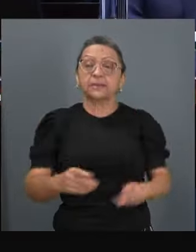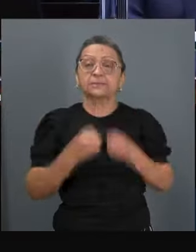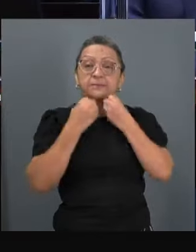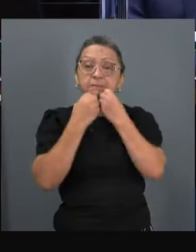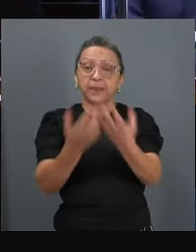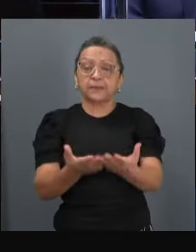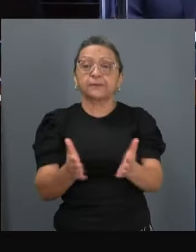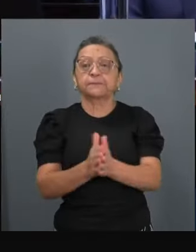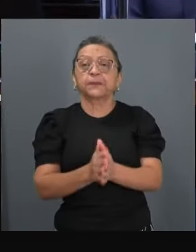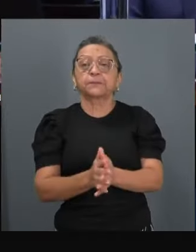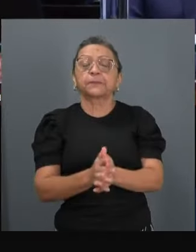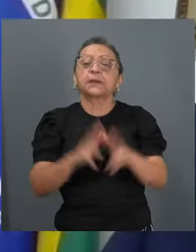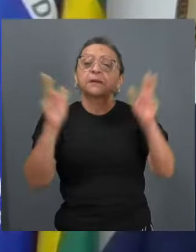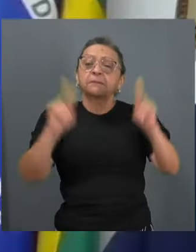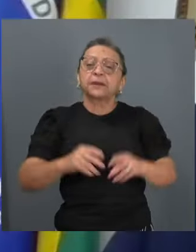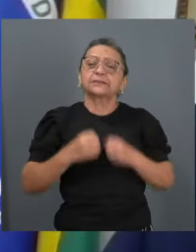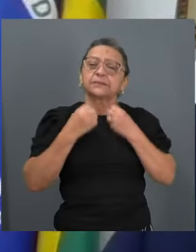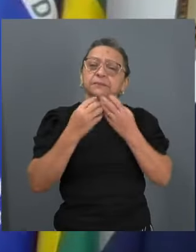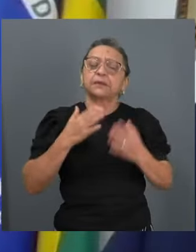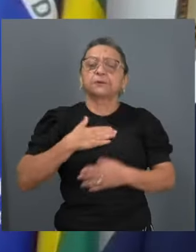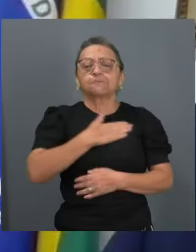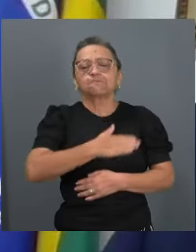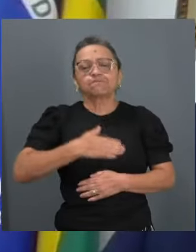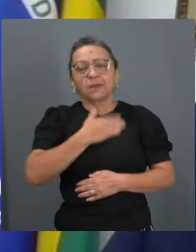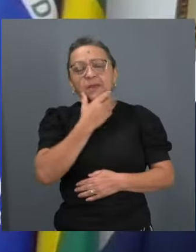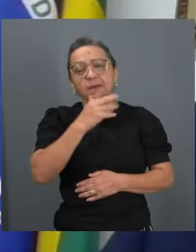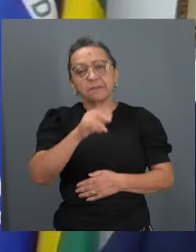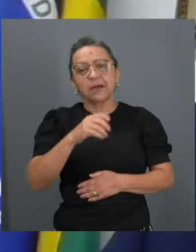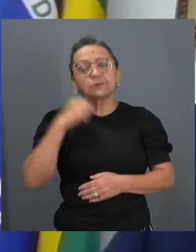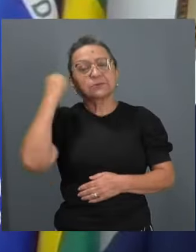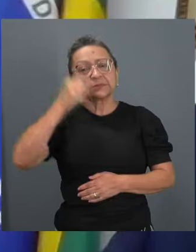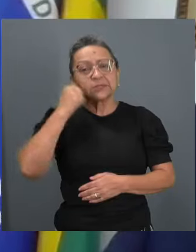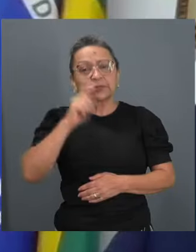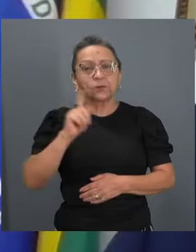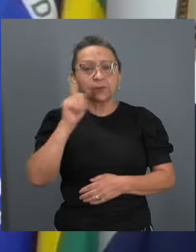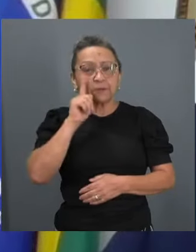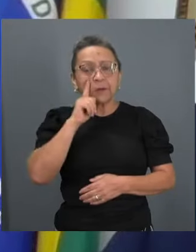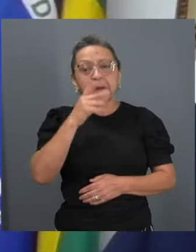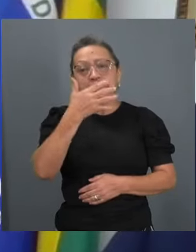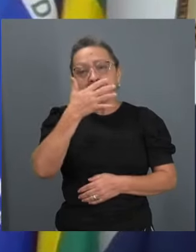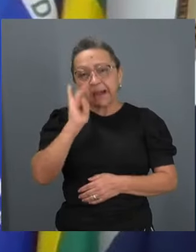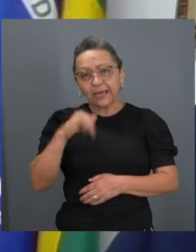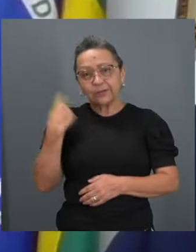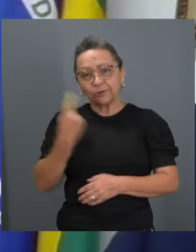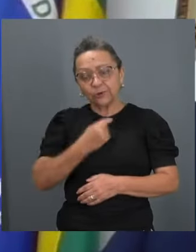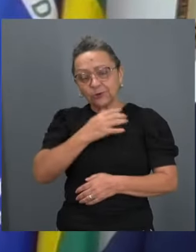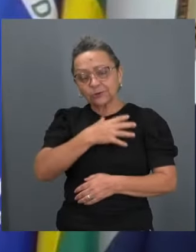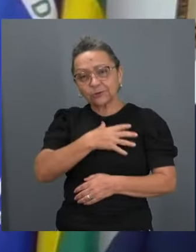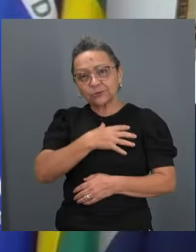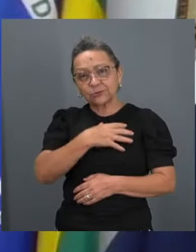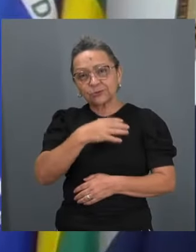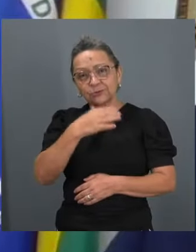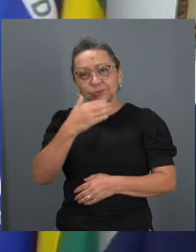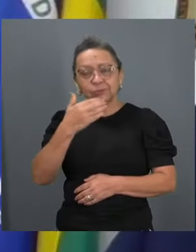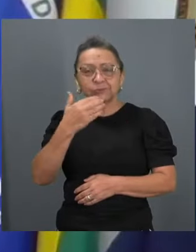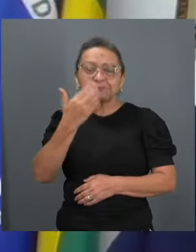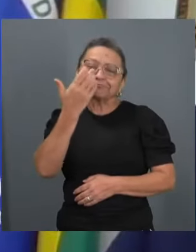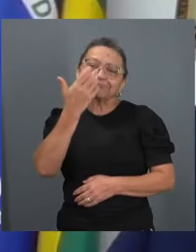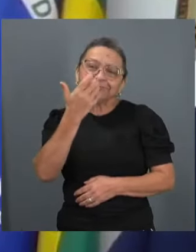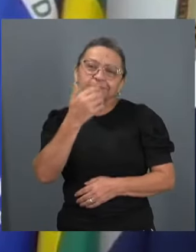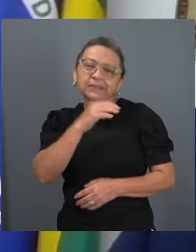Paz e bem, meu querido irmão, senador Everton, pai do nosso querido Miguel e